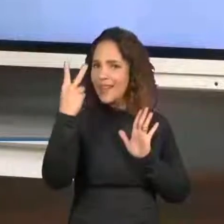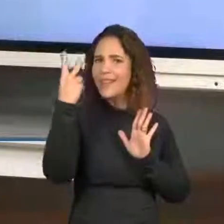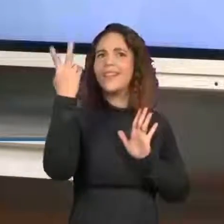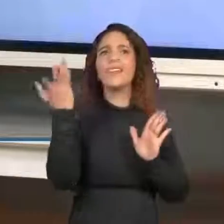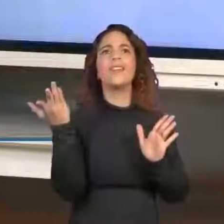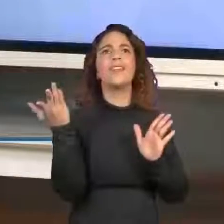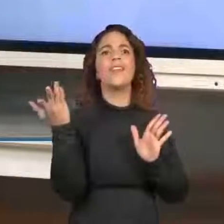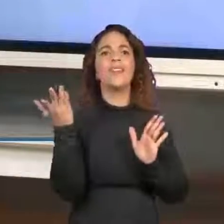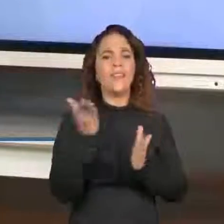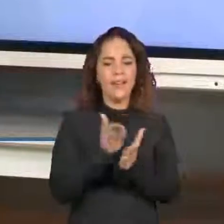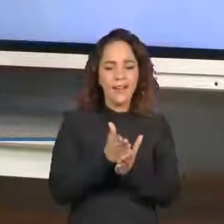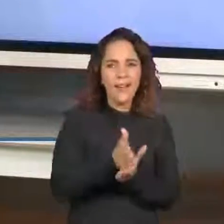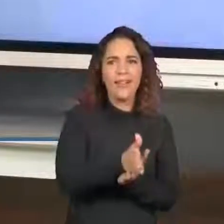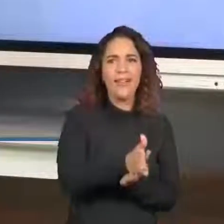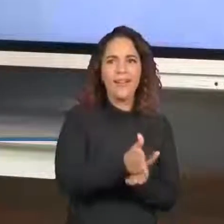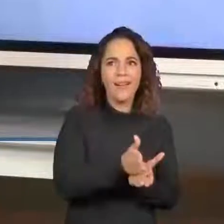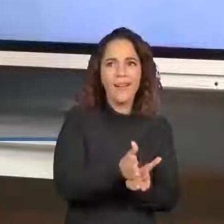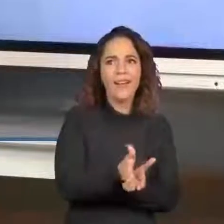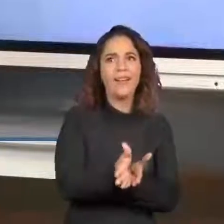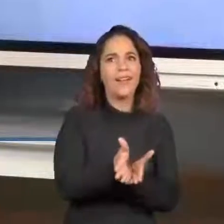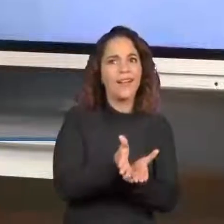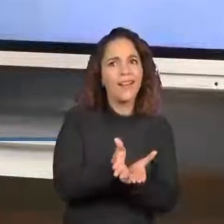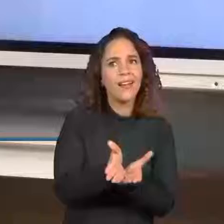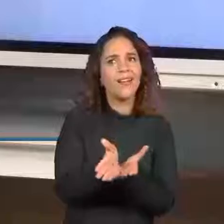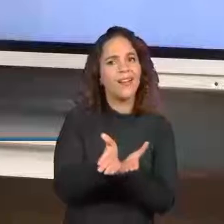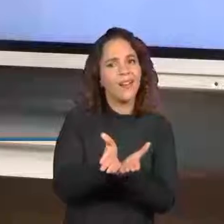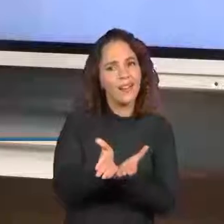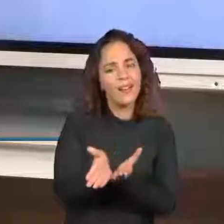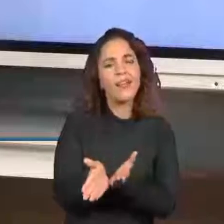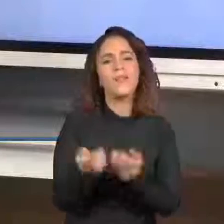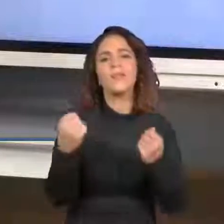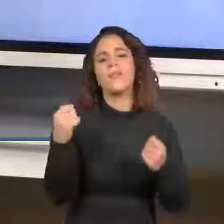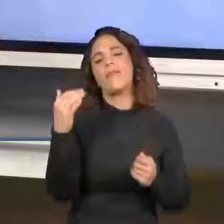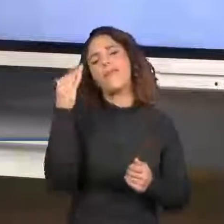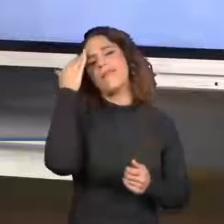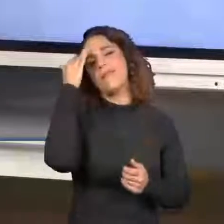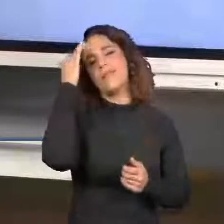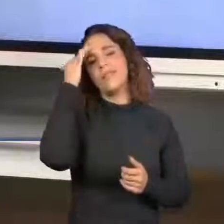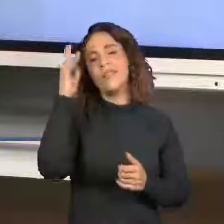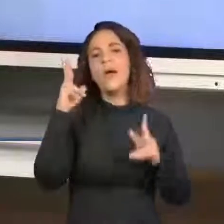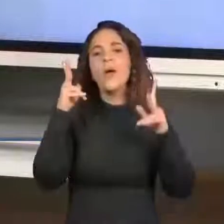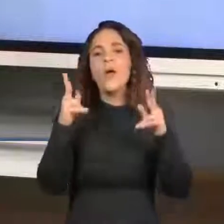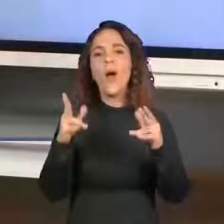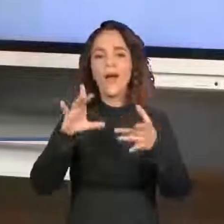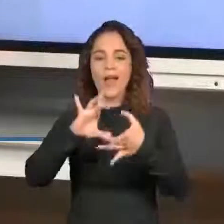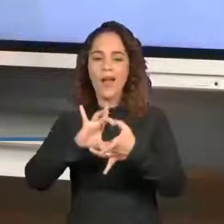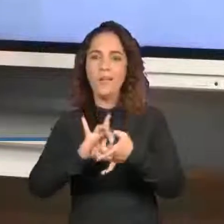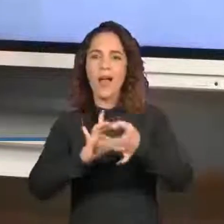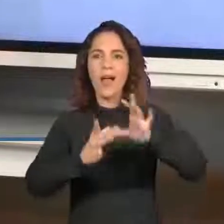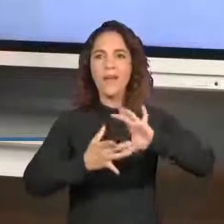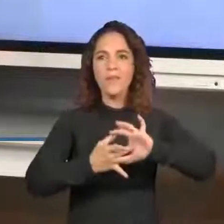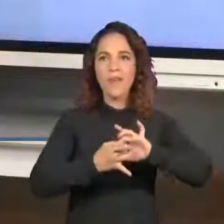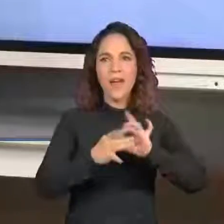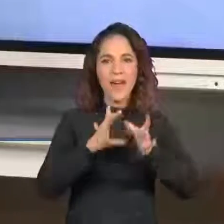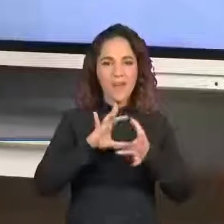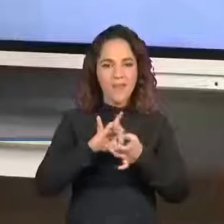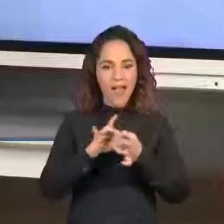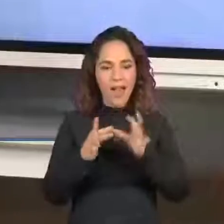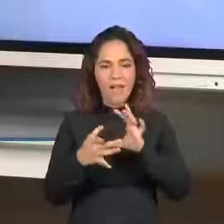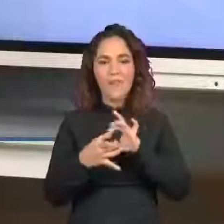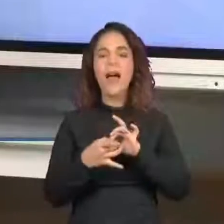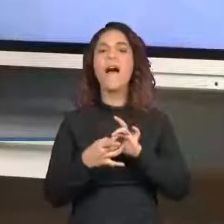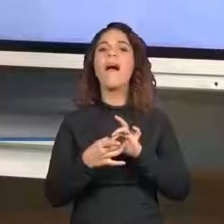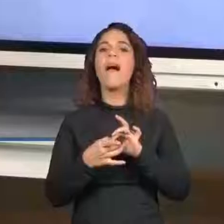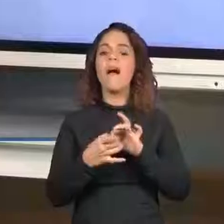cada trechinho, vamos dizer assim, em cada pedacinho para entender esse resultado final. E assim, a gente